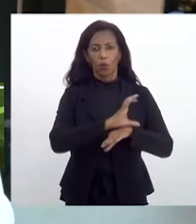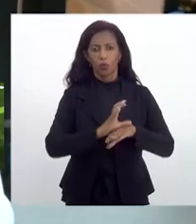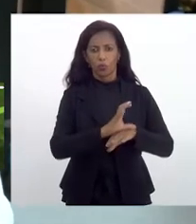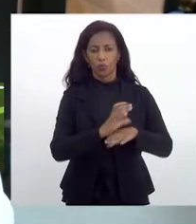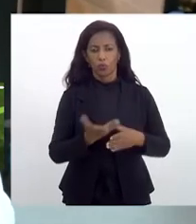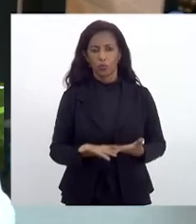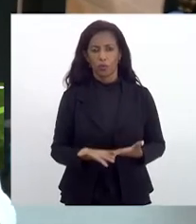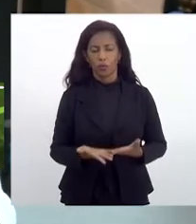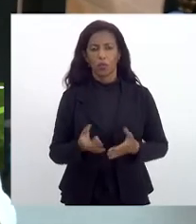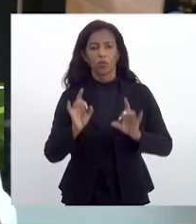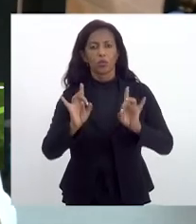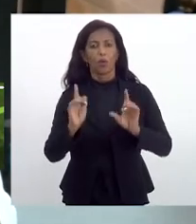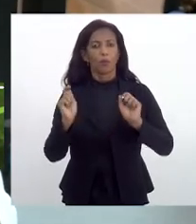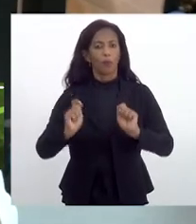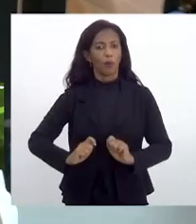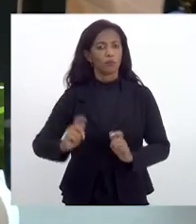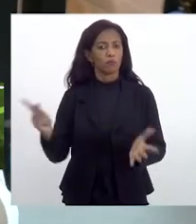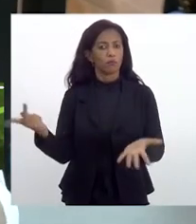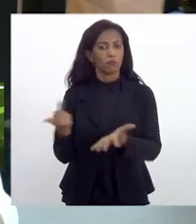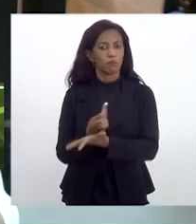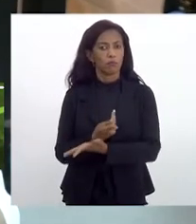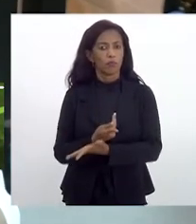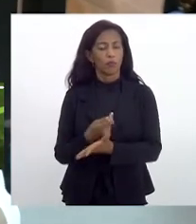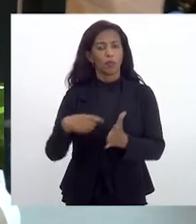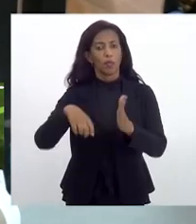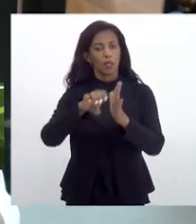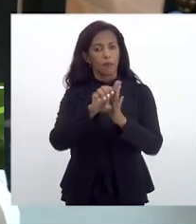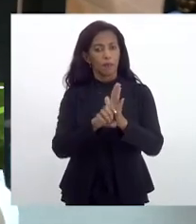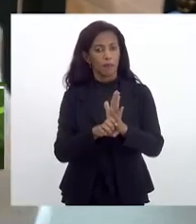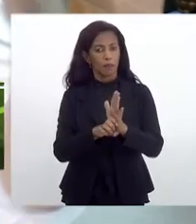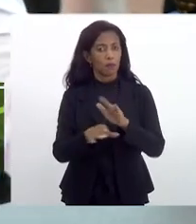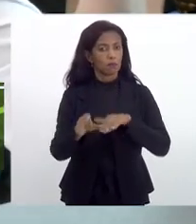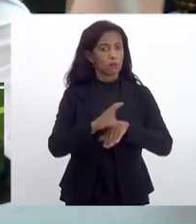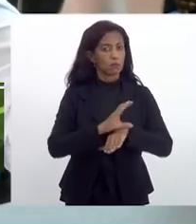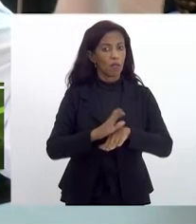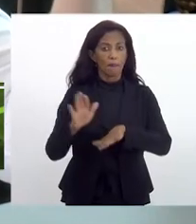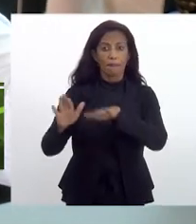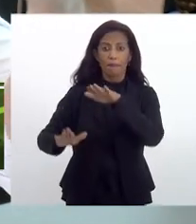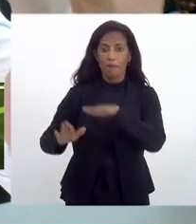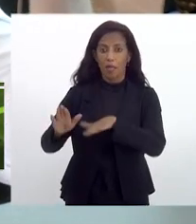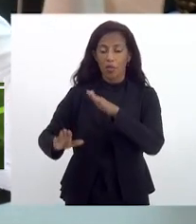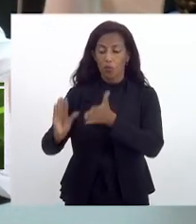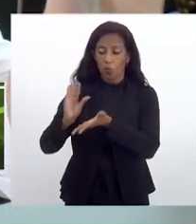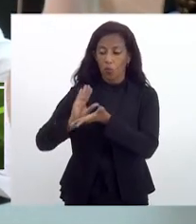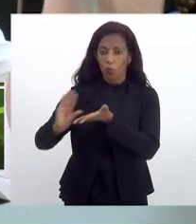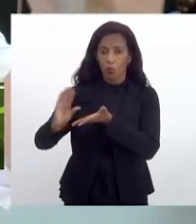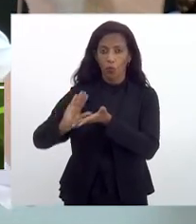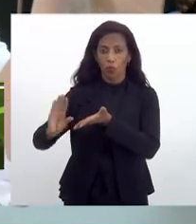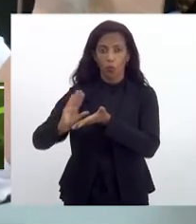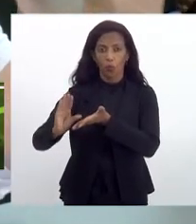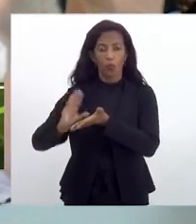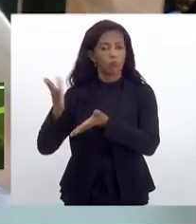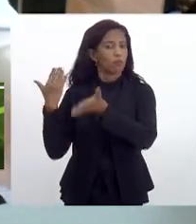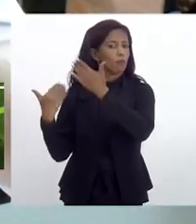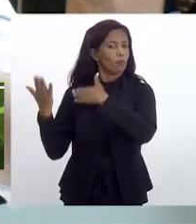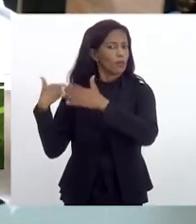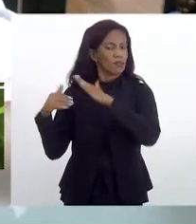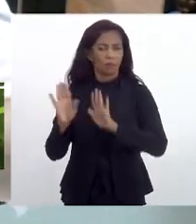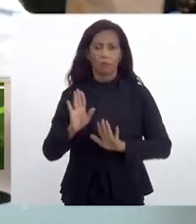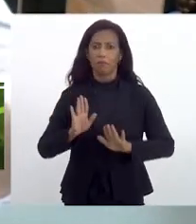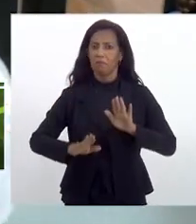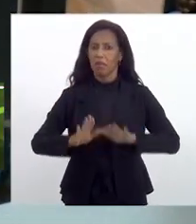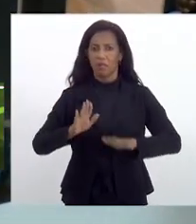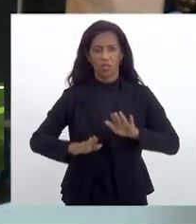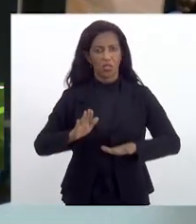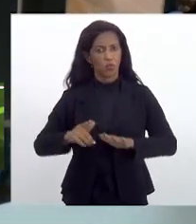só poderia ser feita através de emenda constitucional, mesmo que recursos do passado, mesmo que